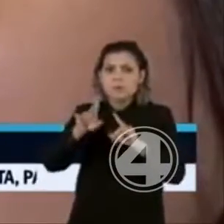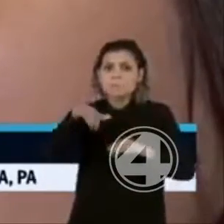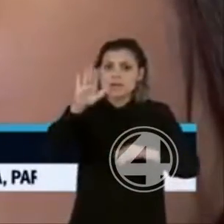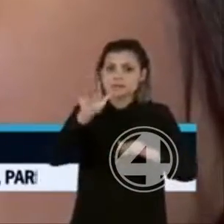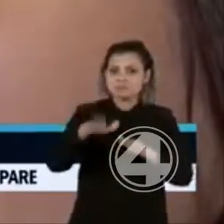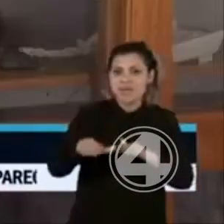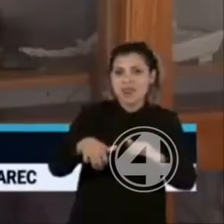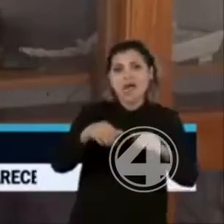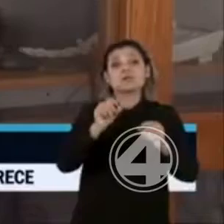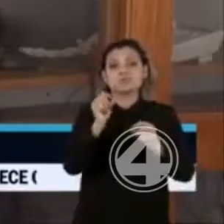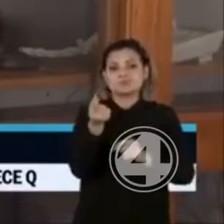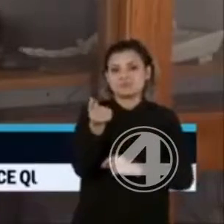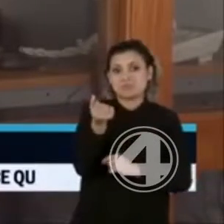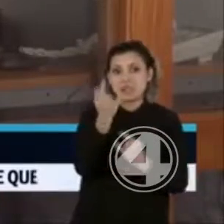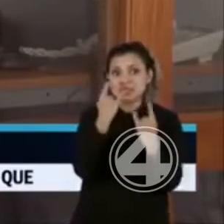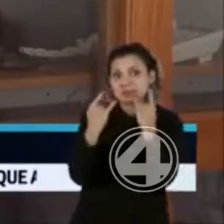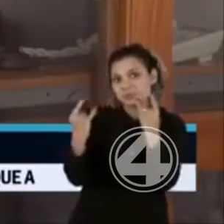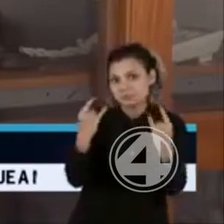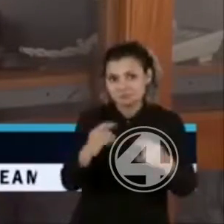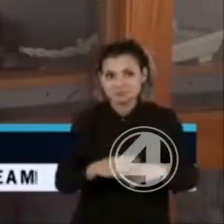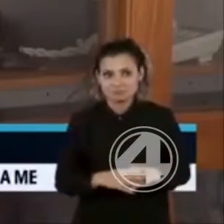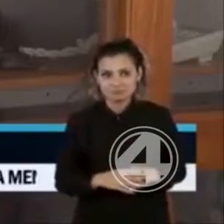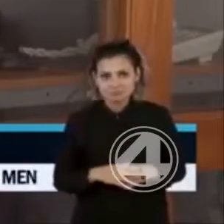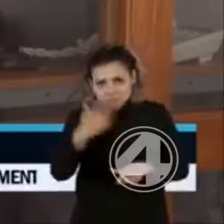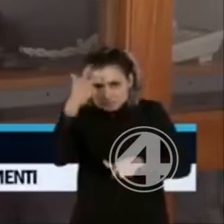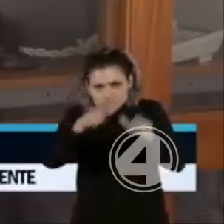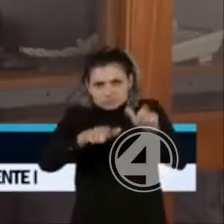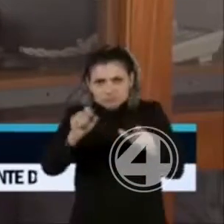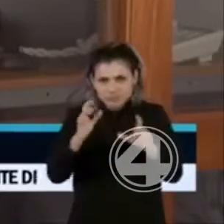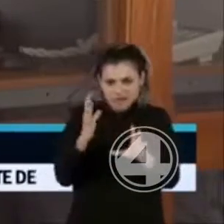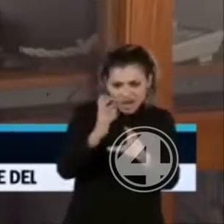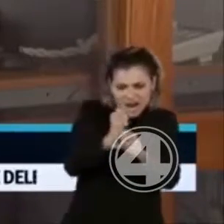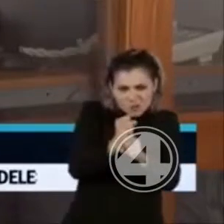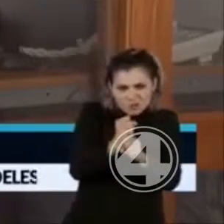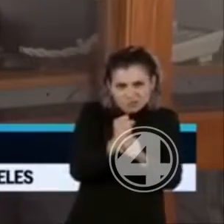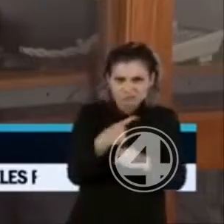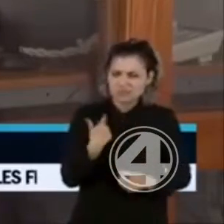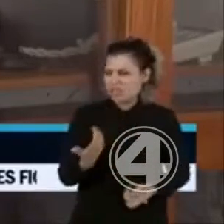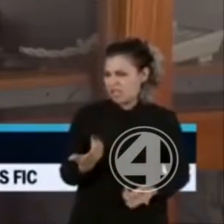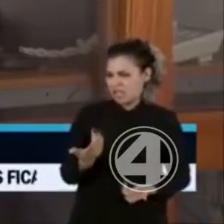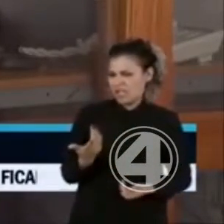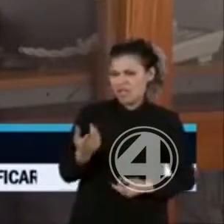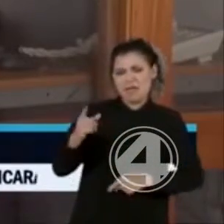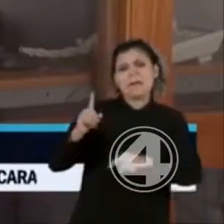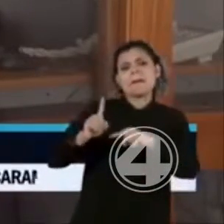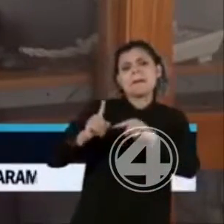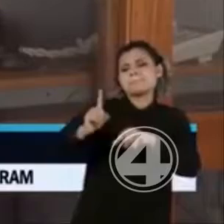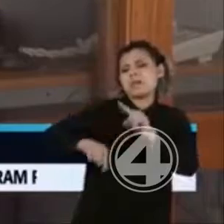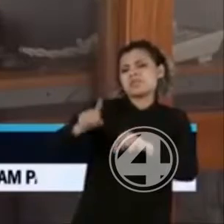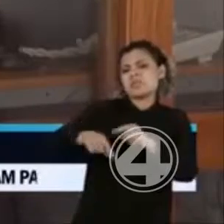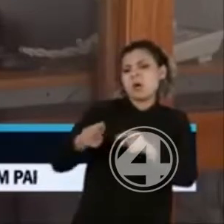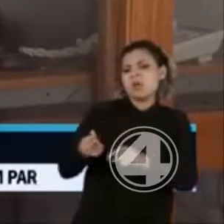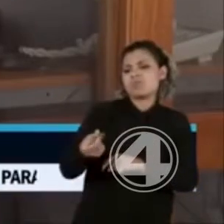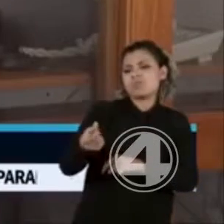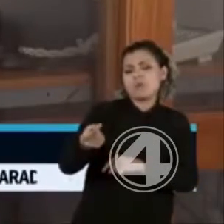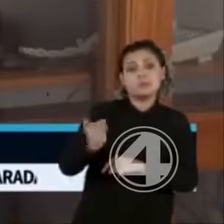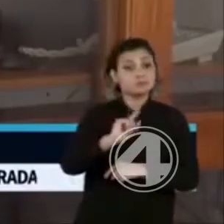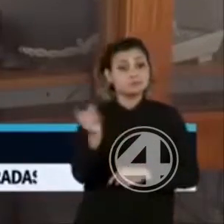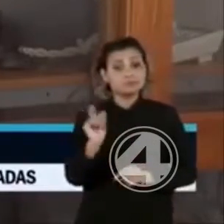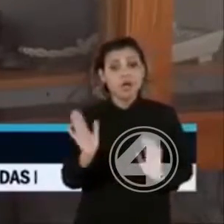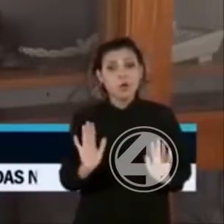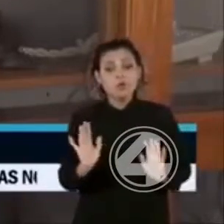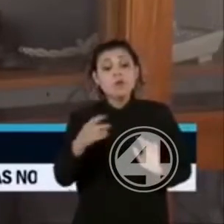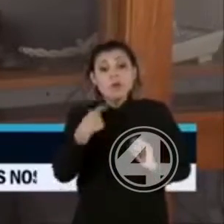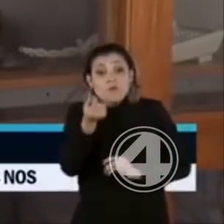atraentes: o preço. Na verdade, o consumidor ele acaba não fazendo esse cálculo de que, na verdade, o produto ele é mais durável e que ele vai acabar sendo,